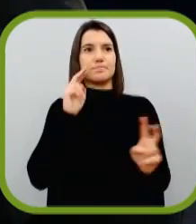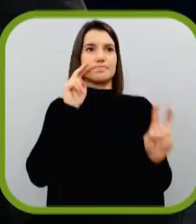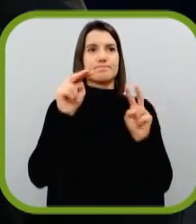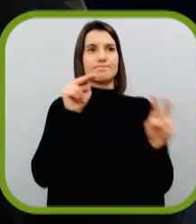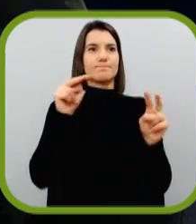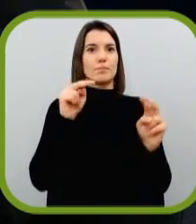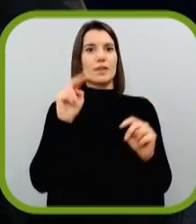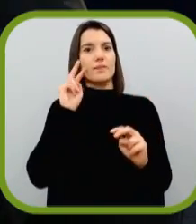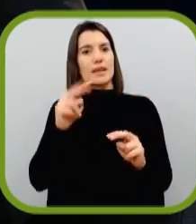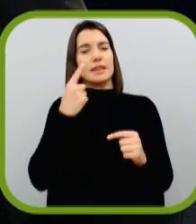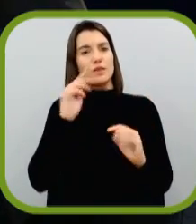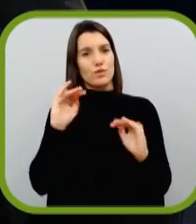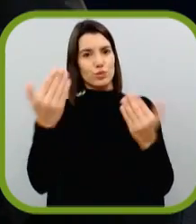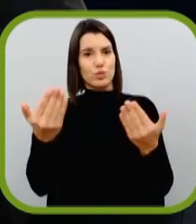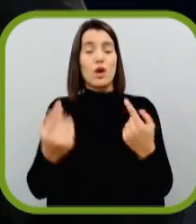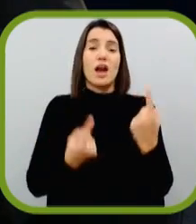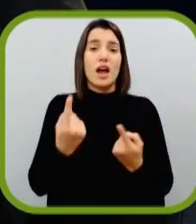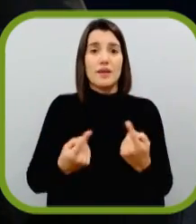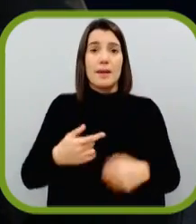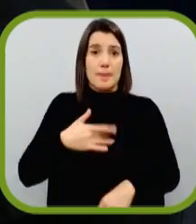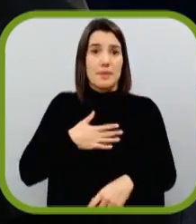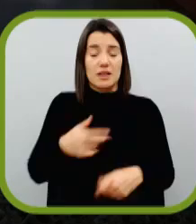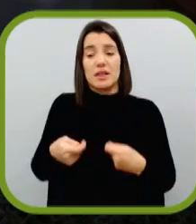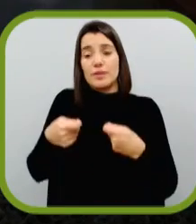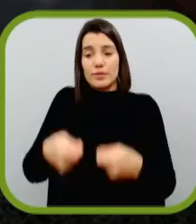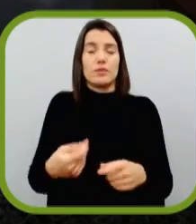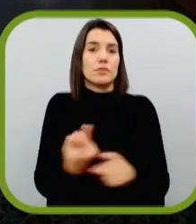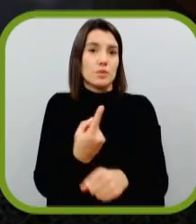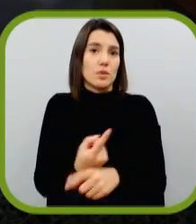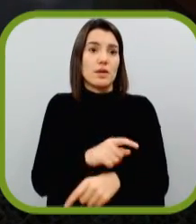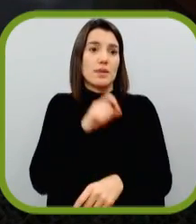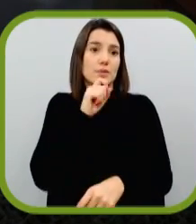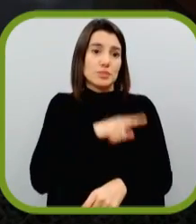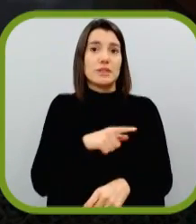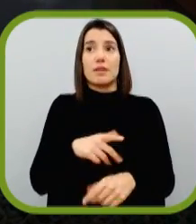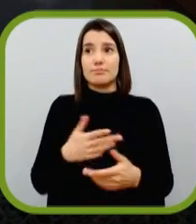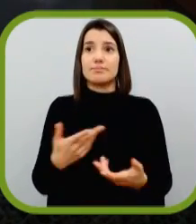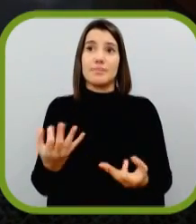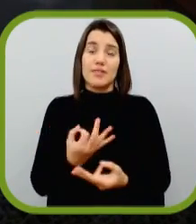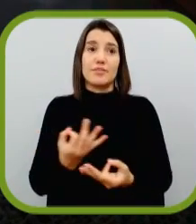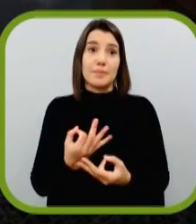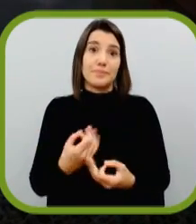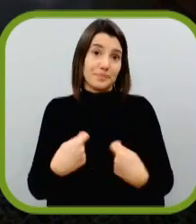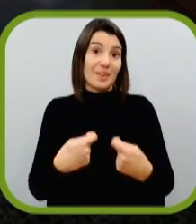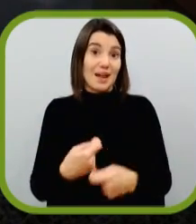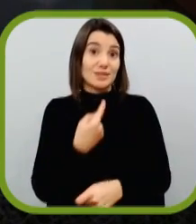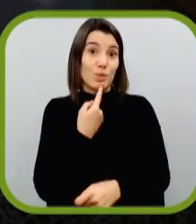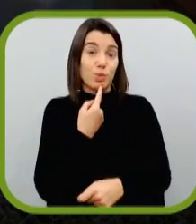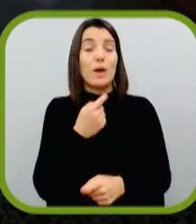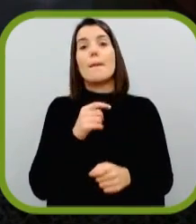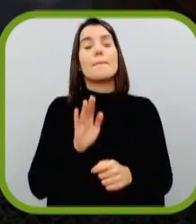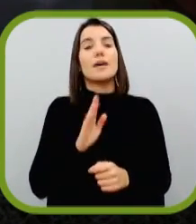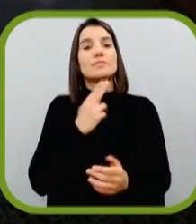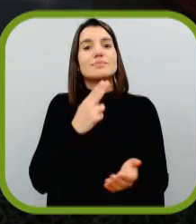é? Muitas das vezes as empresas apostam em dimensões que até lhes ocupam uma grande quantidade de